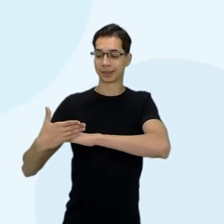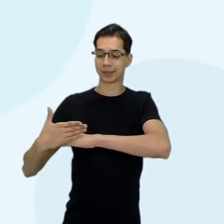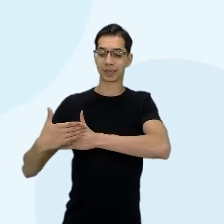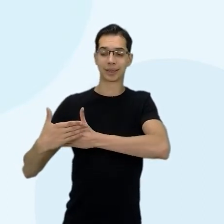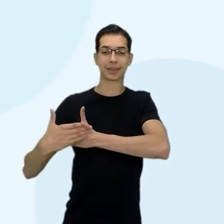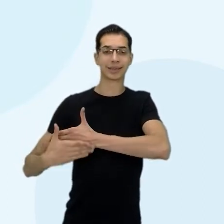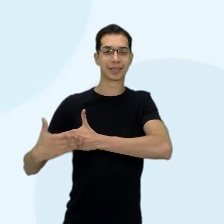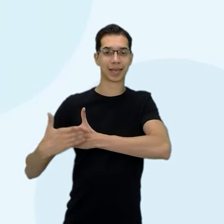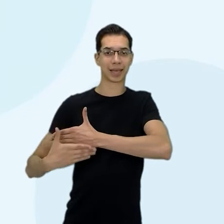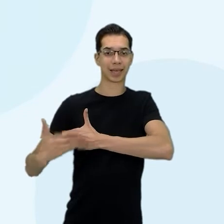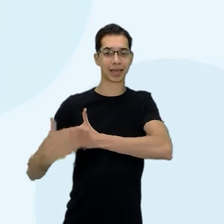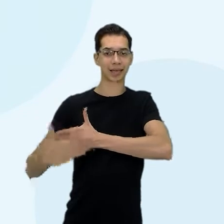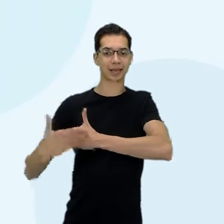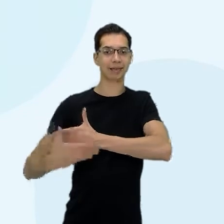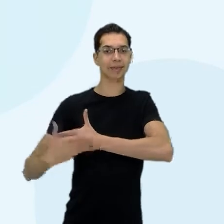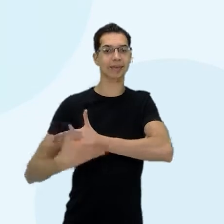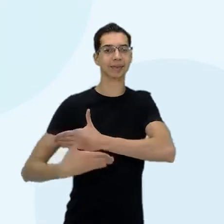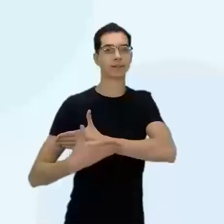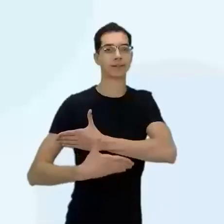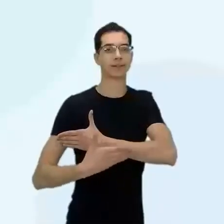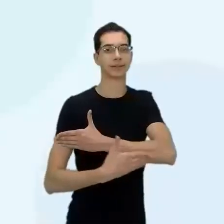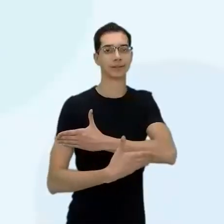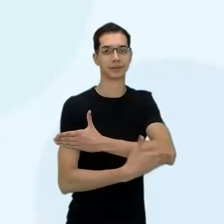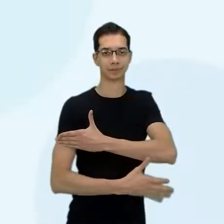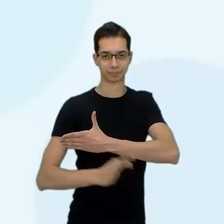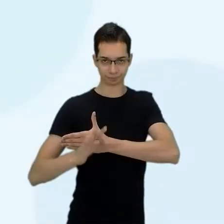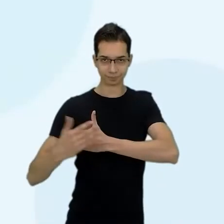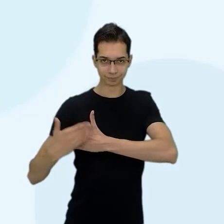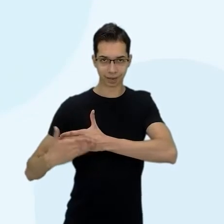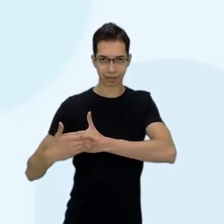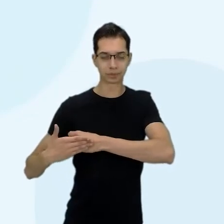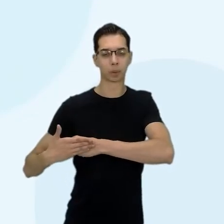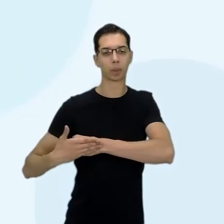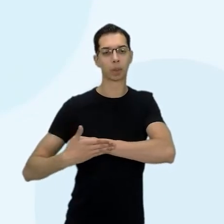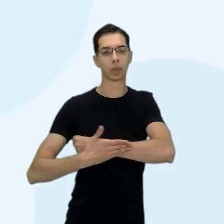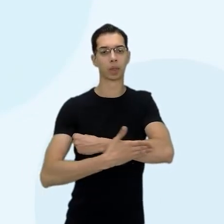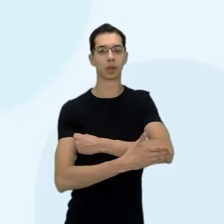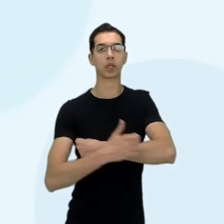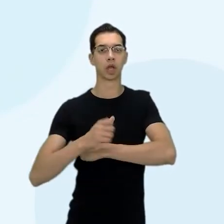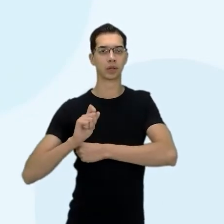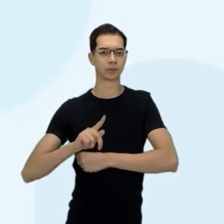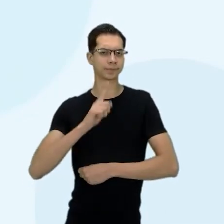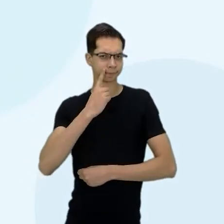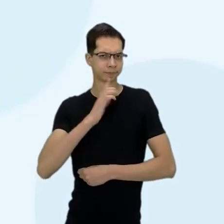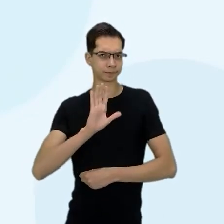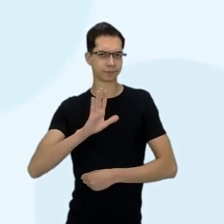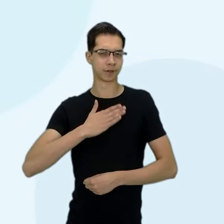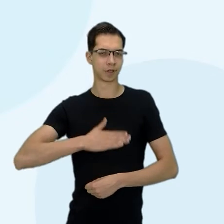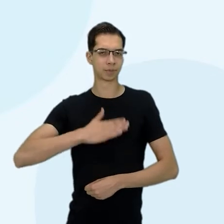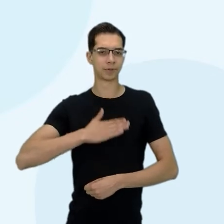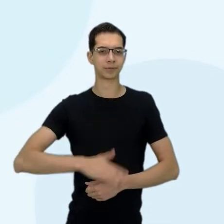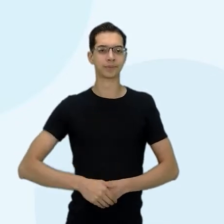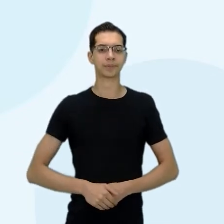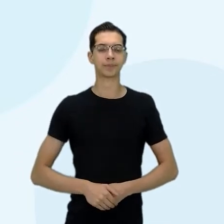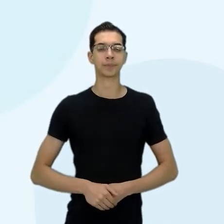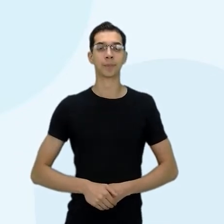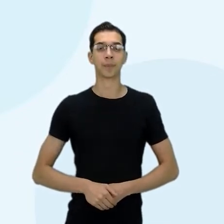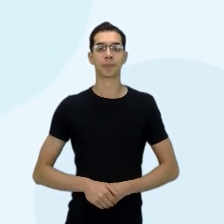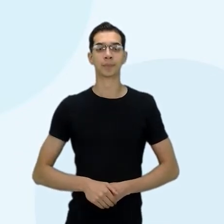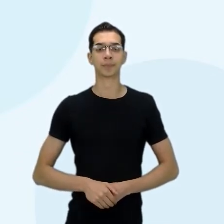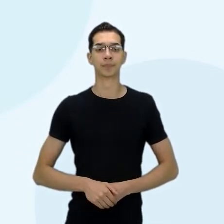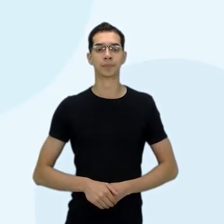eu tenho que o trem... Opa, foi demais, espera aí. Eu tenho que o trem passa por